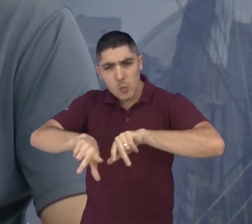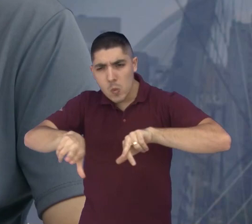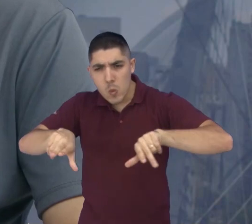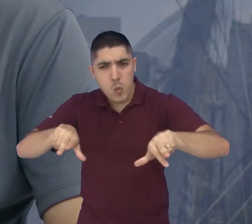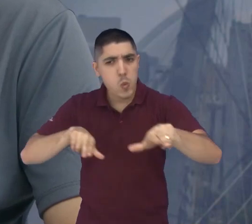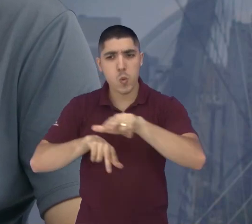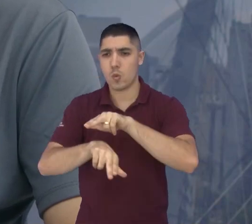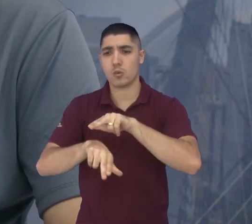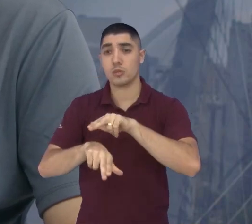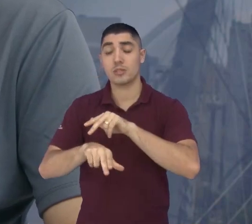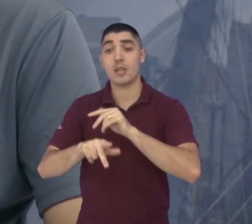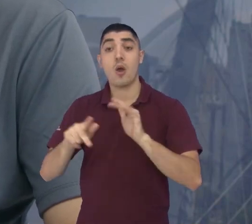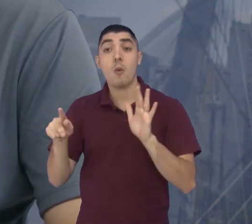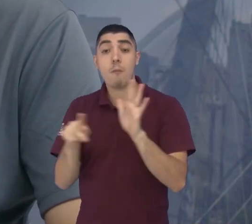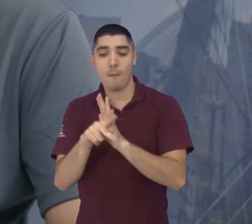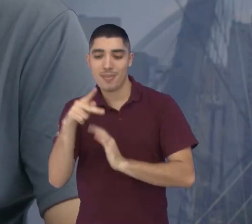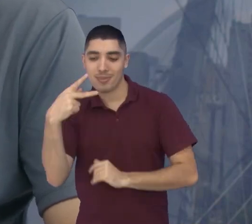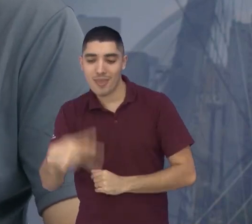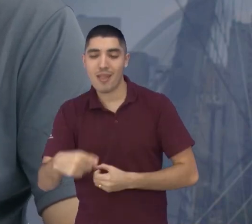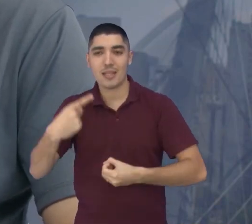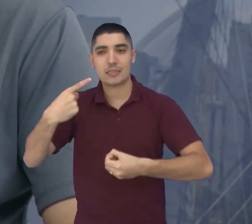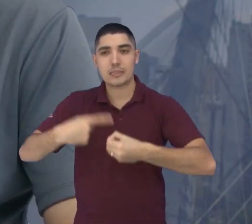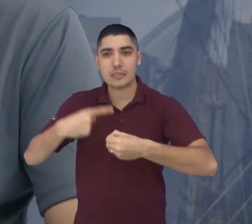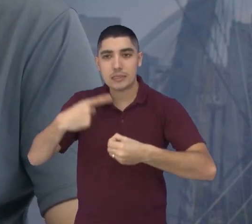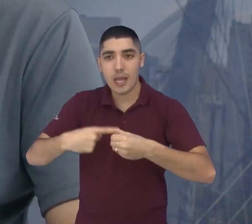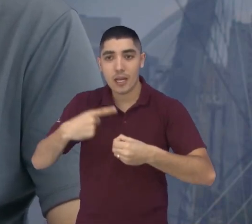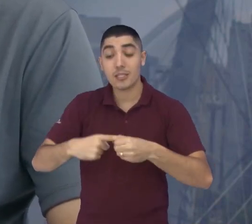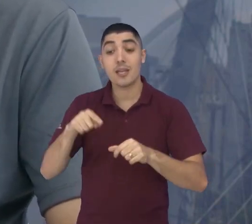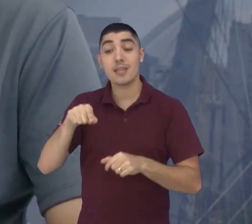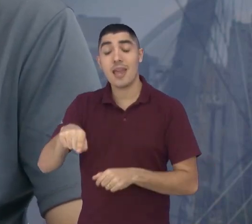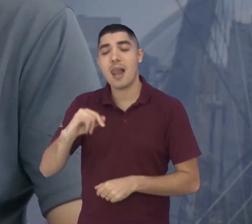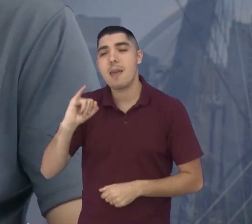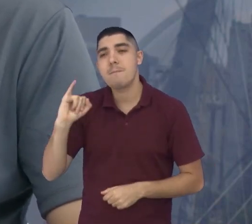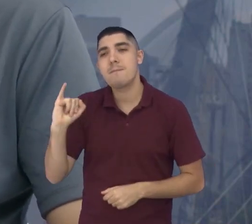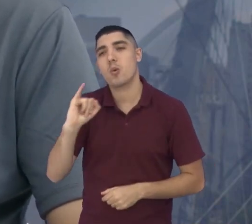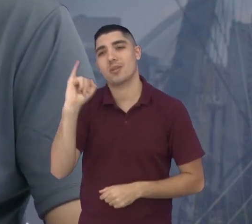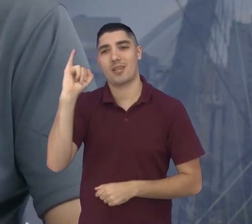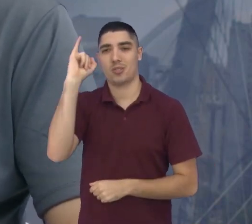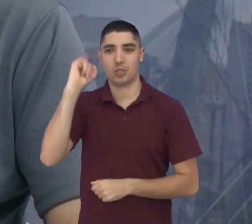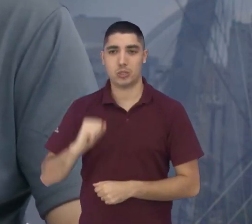para uma cidade, para uma comunidade, né? E esses elementos